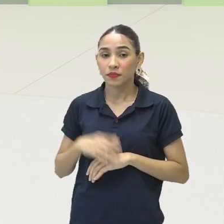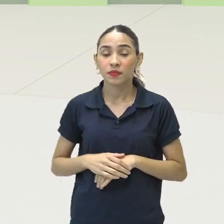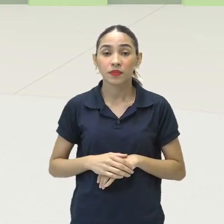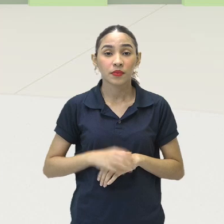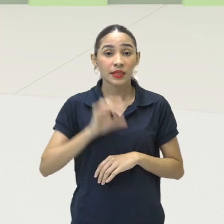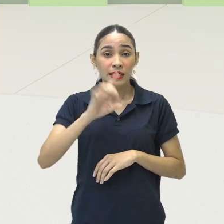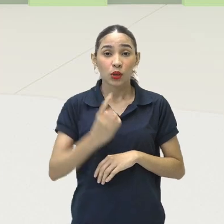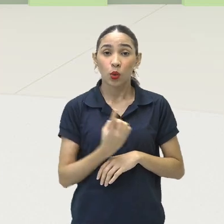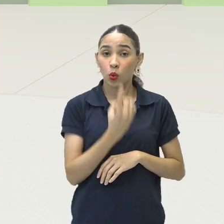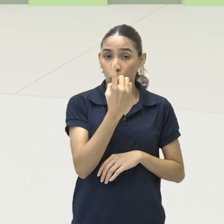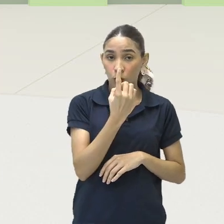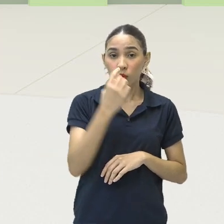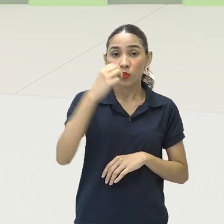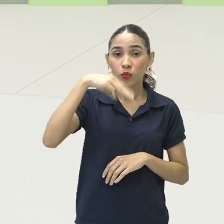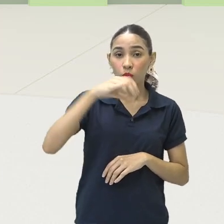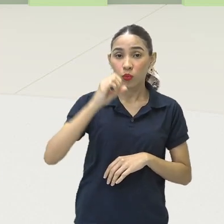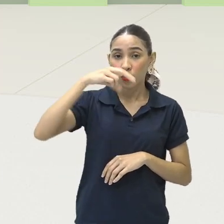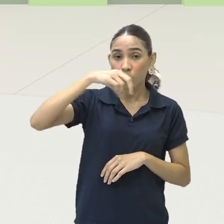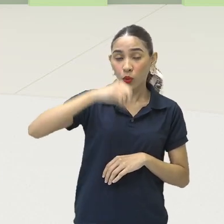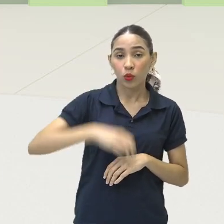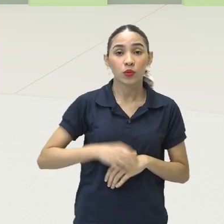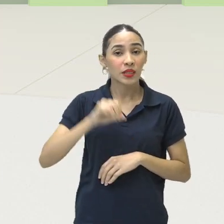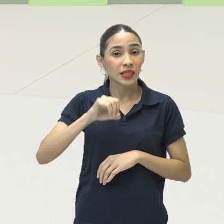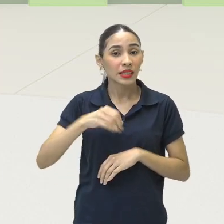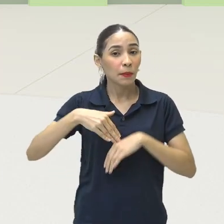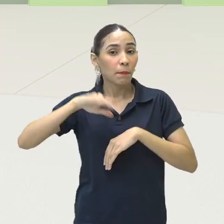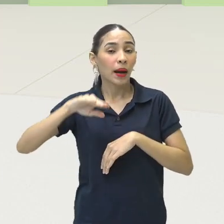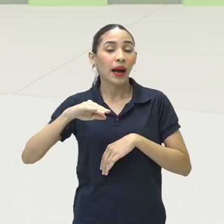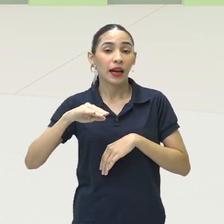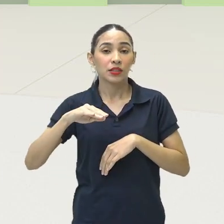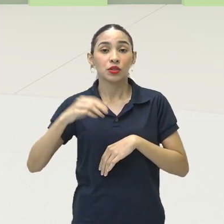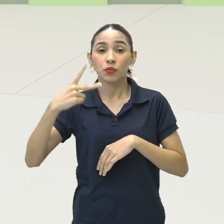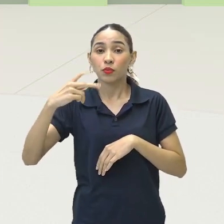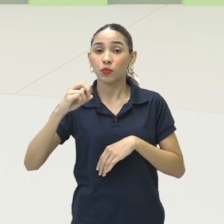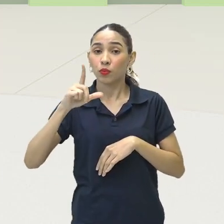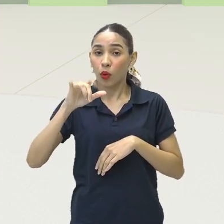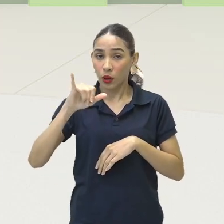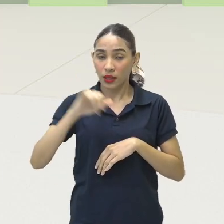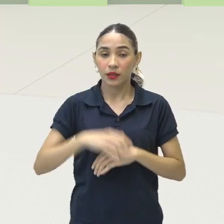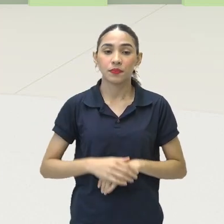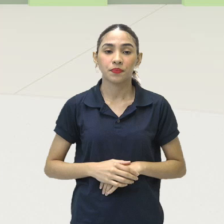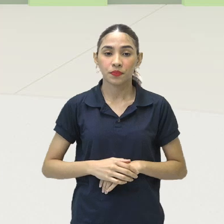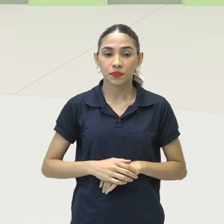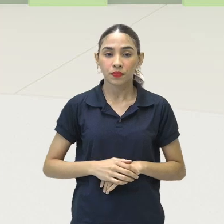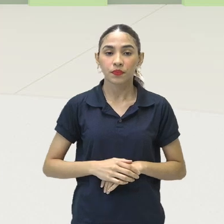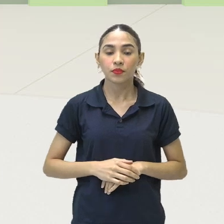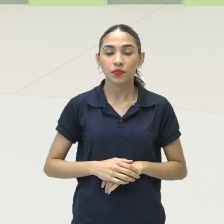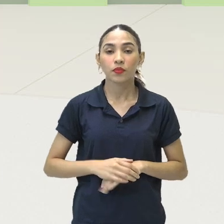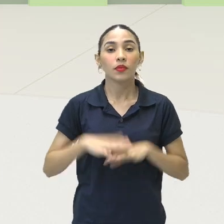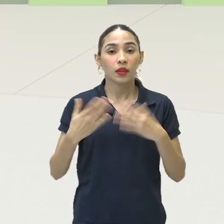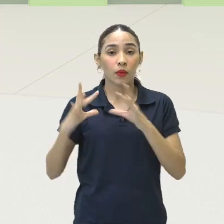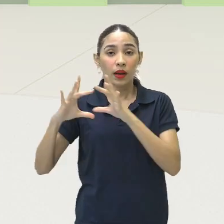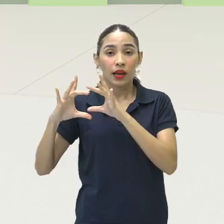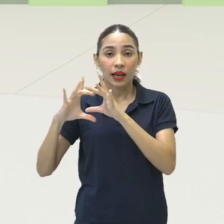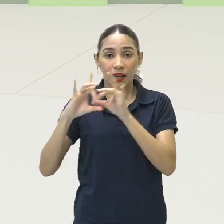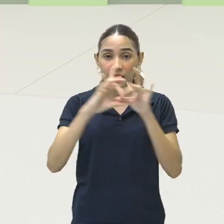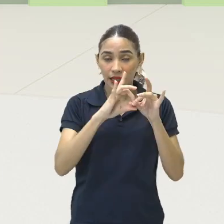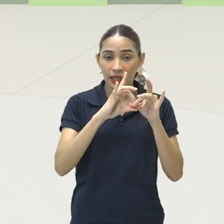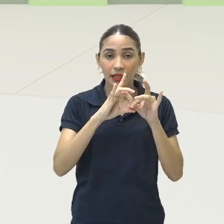Se aparecer só um, vai ser mononuclear, se aparecer mais de um, polinuclear. Então, retornando aqui. As cadeias